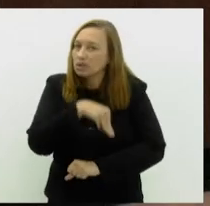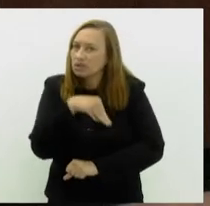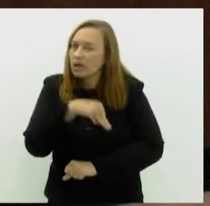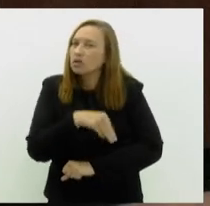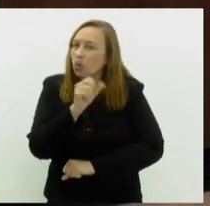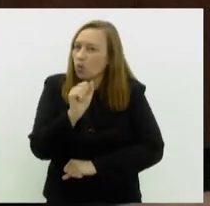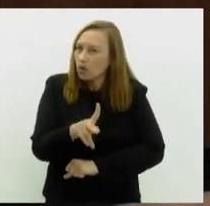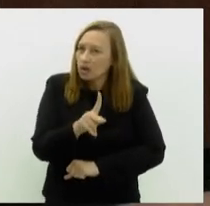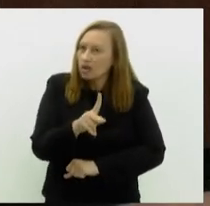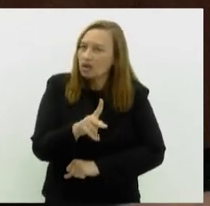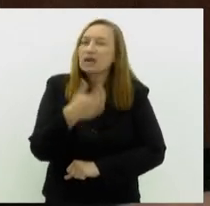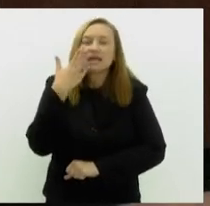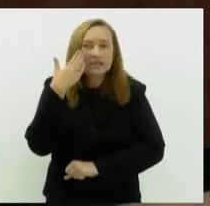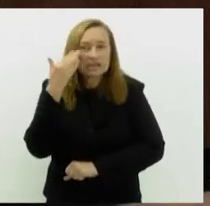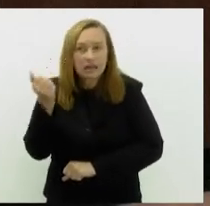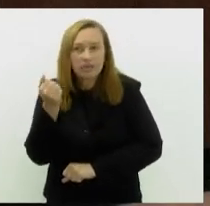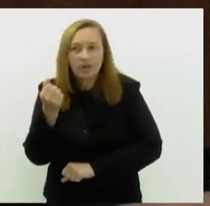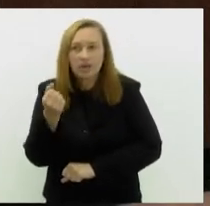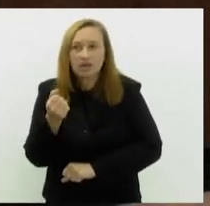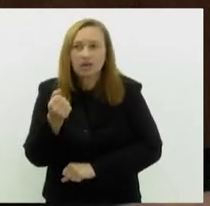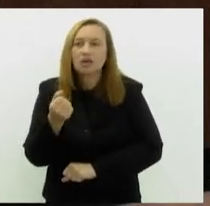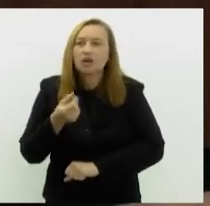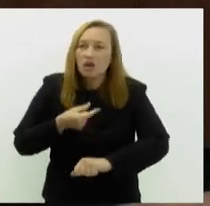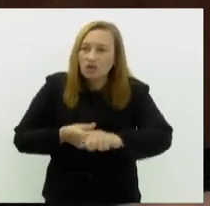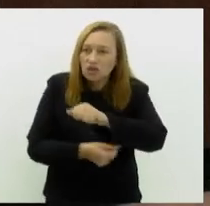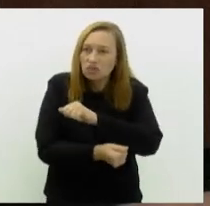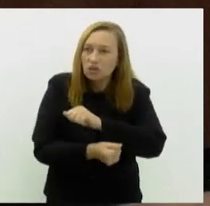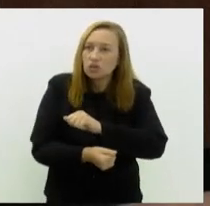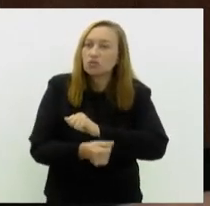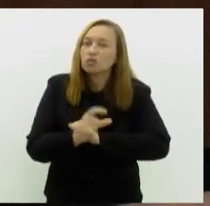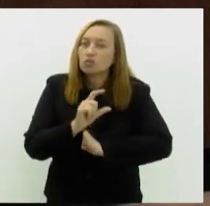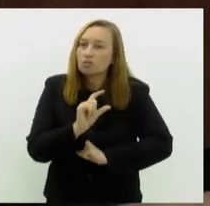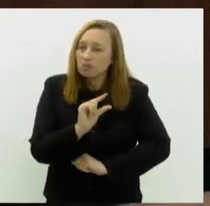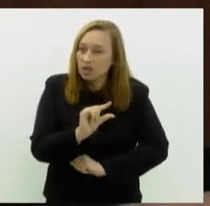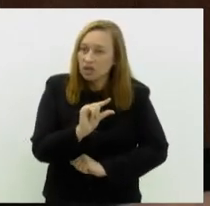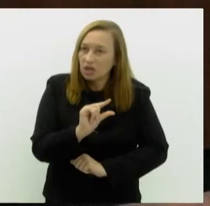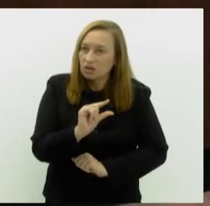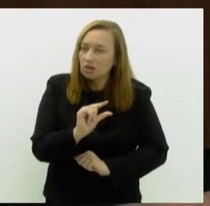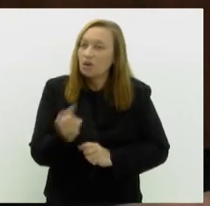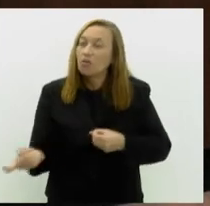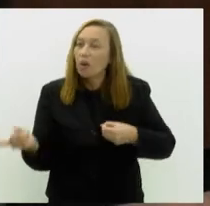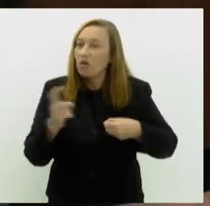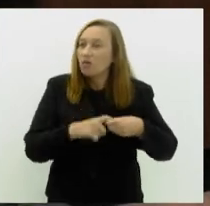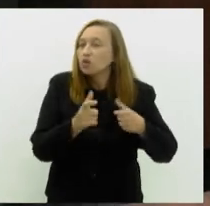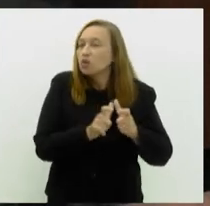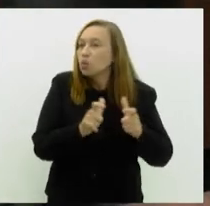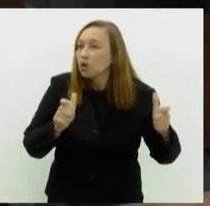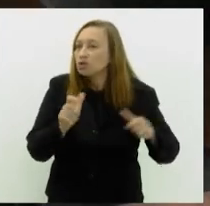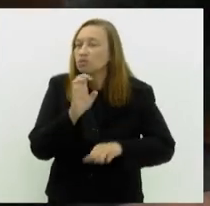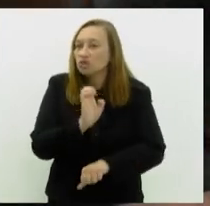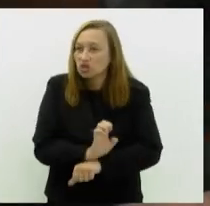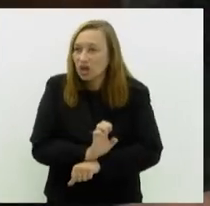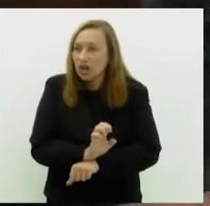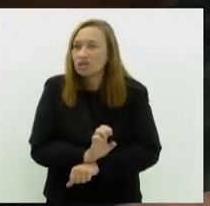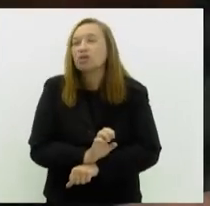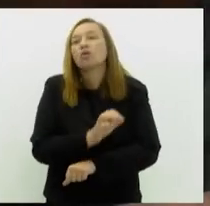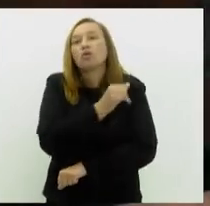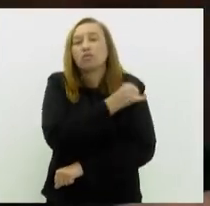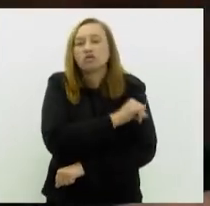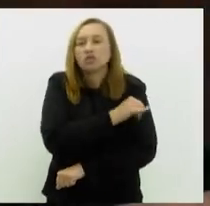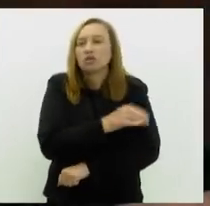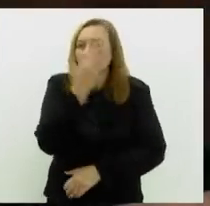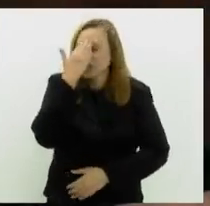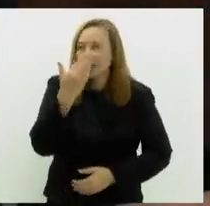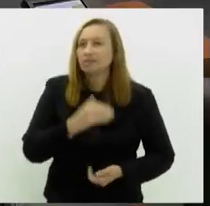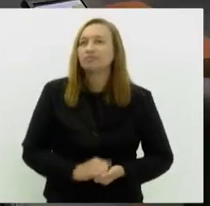absolutamente matemático, em saber que isto é um investimento pequeno para o retorno que se tem para um Estado, para um município como o Rio de Janeiro. Muito